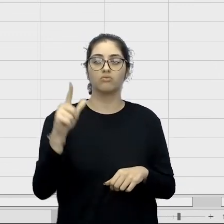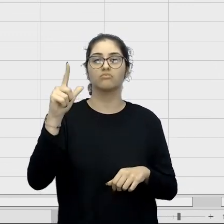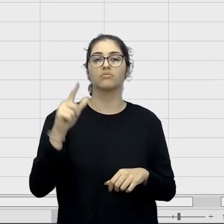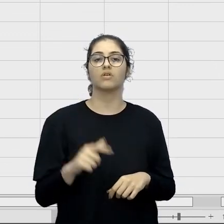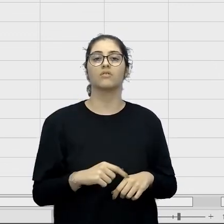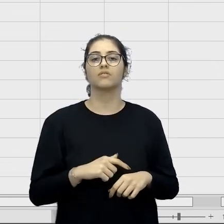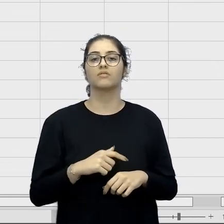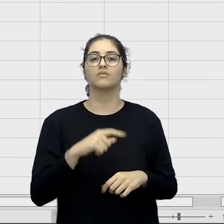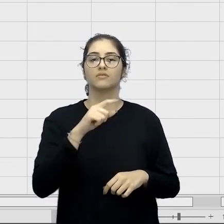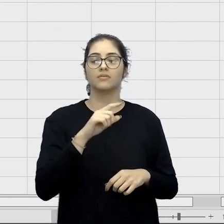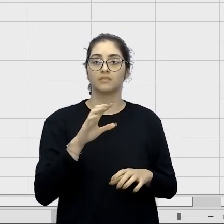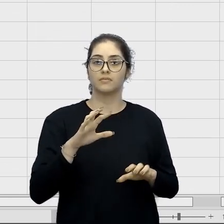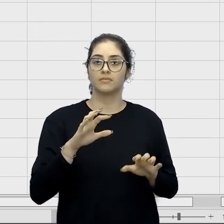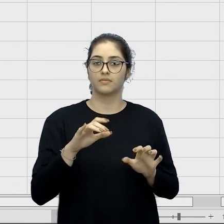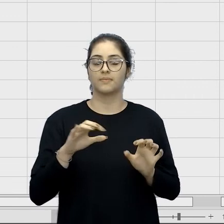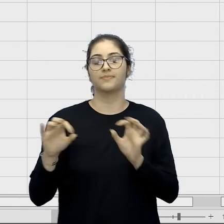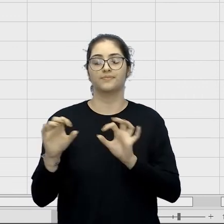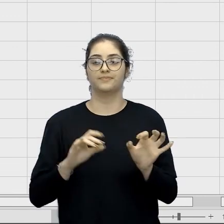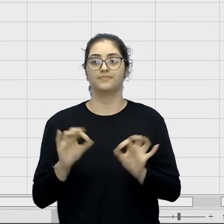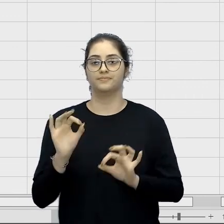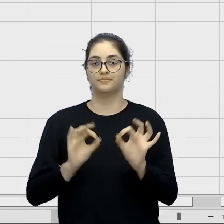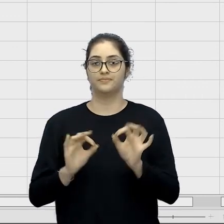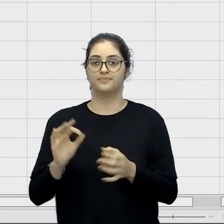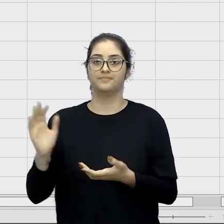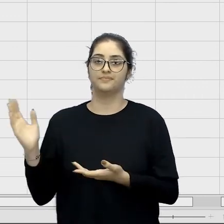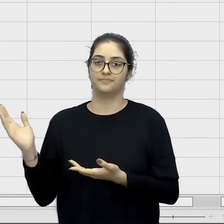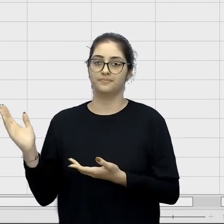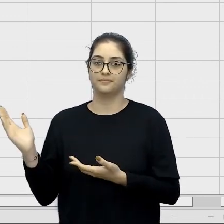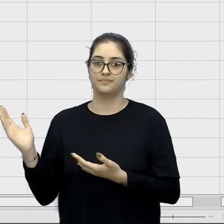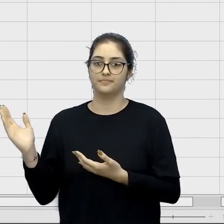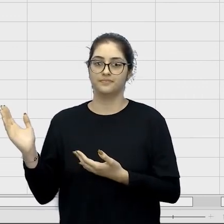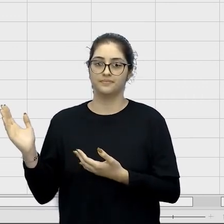Peraí que ele não pôs o acentozinho. É no CAN.